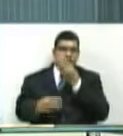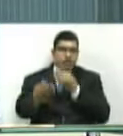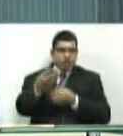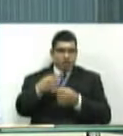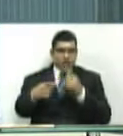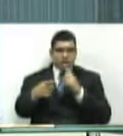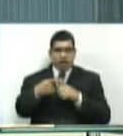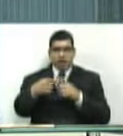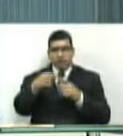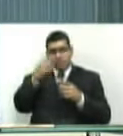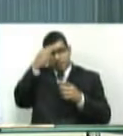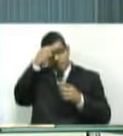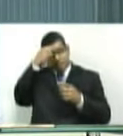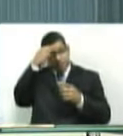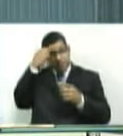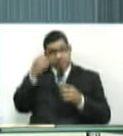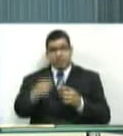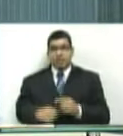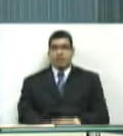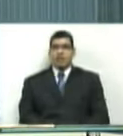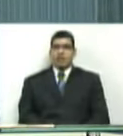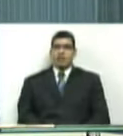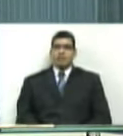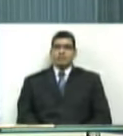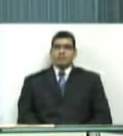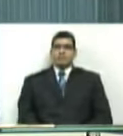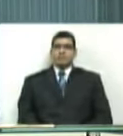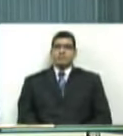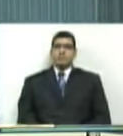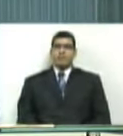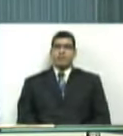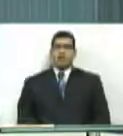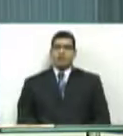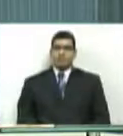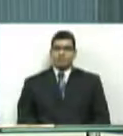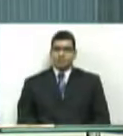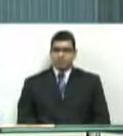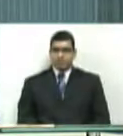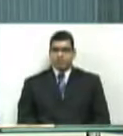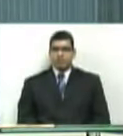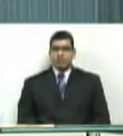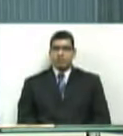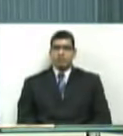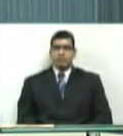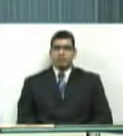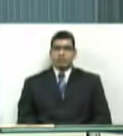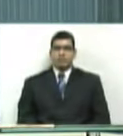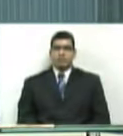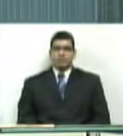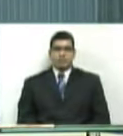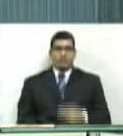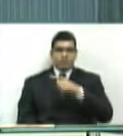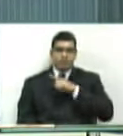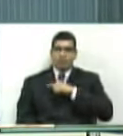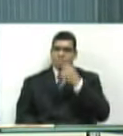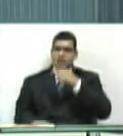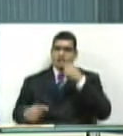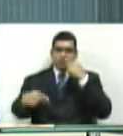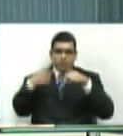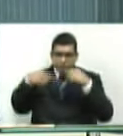republicana, essa é uma atitude que coloca o Poder Judiciário de joelhos perante o Poder Executivo, essa é uma atitude